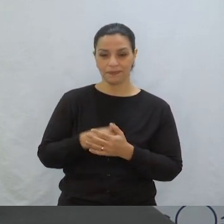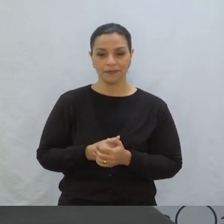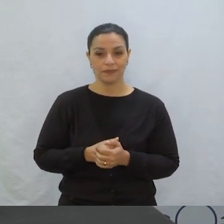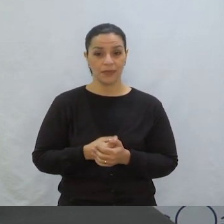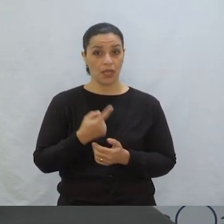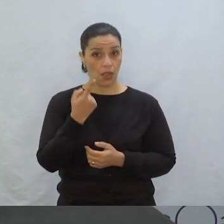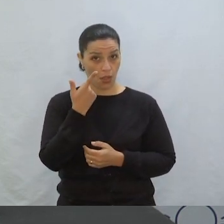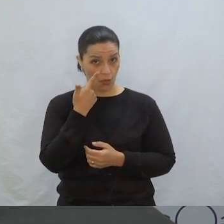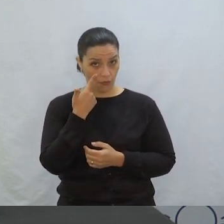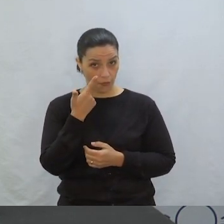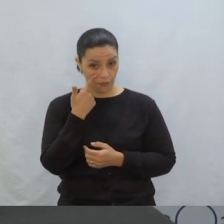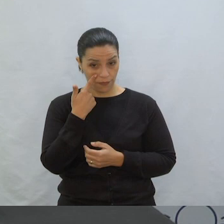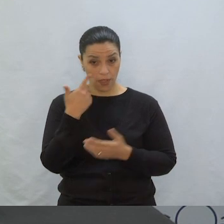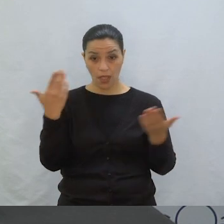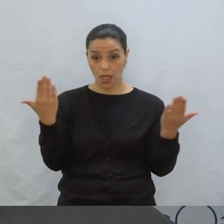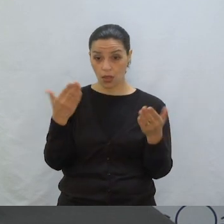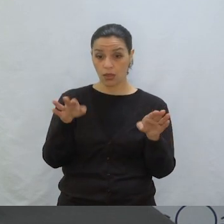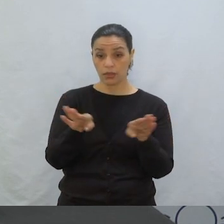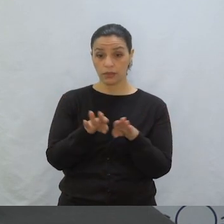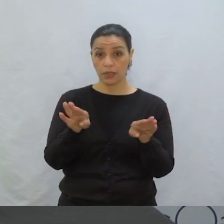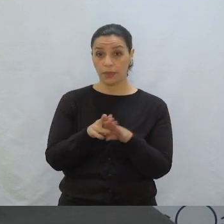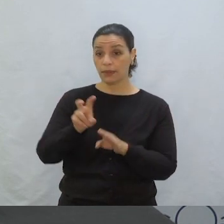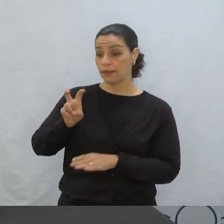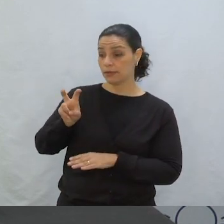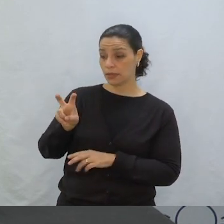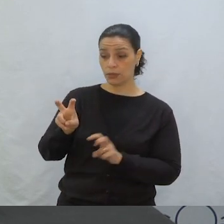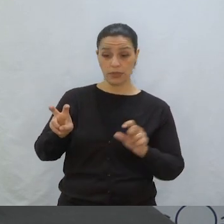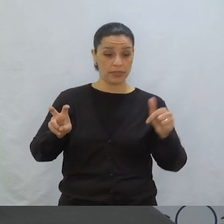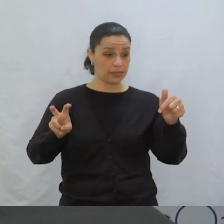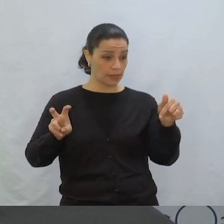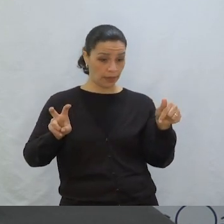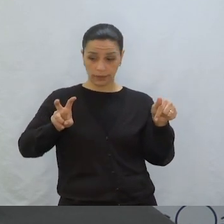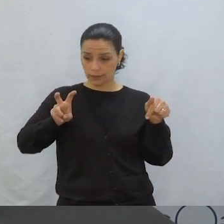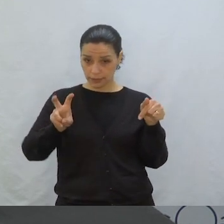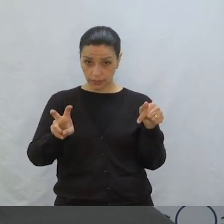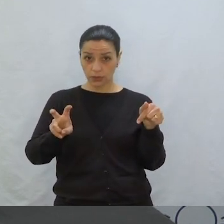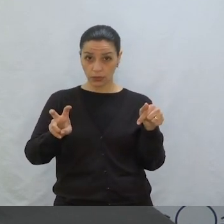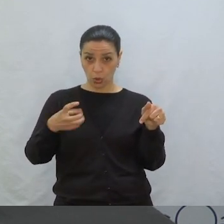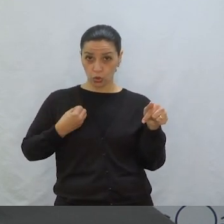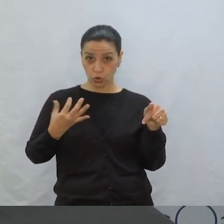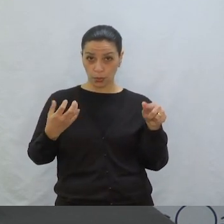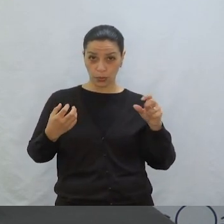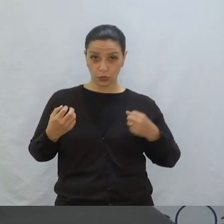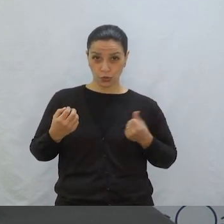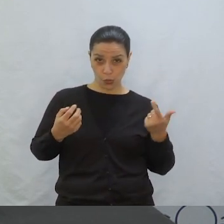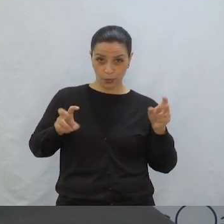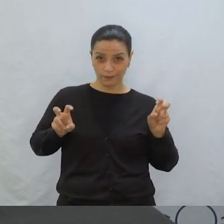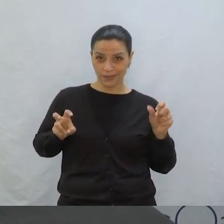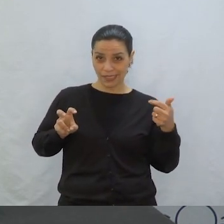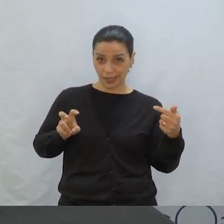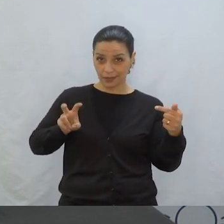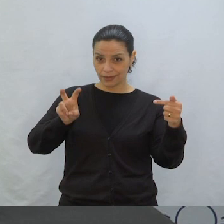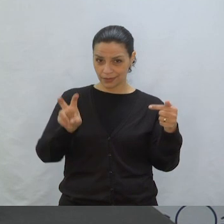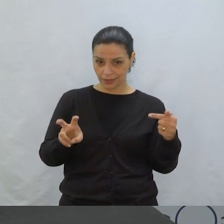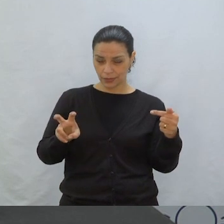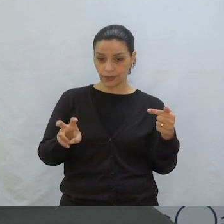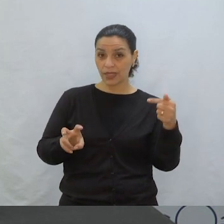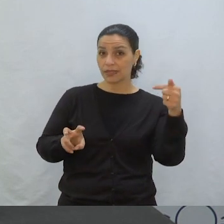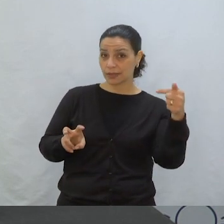1, 2, 3, 4, 5. E separando o número 5 aí da sua ficha numérica. Então ela